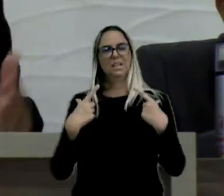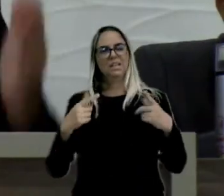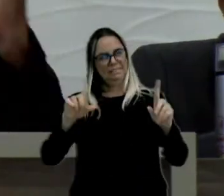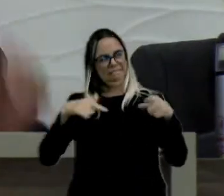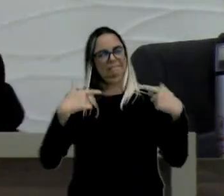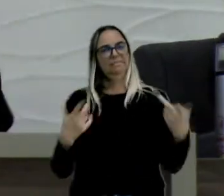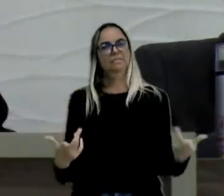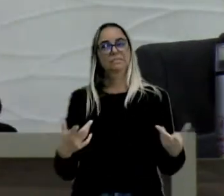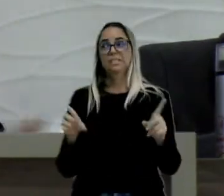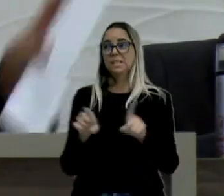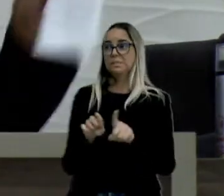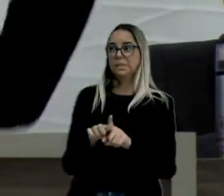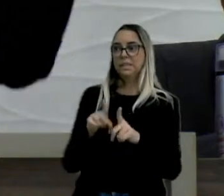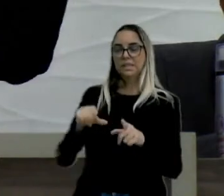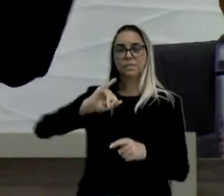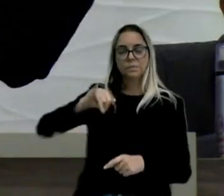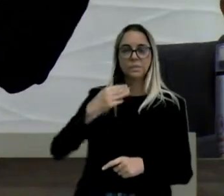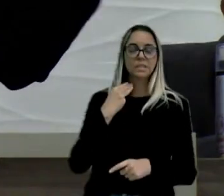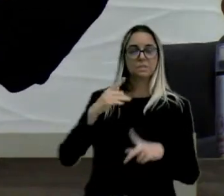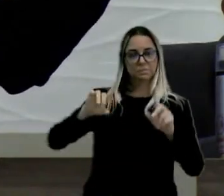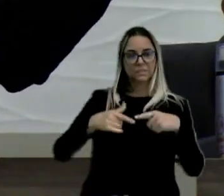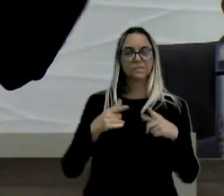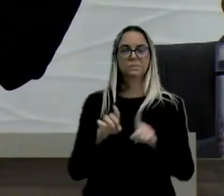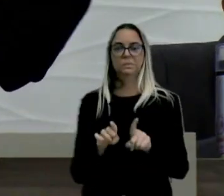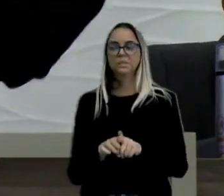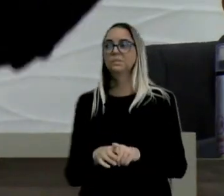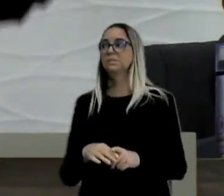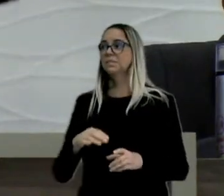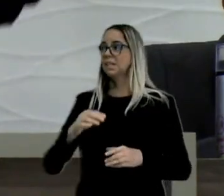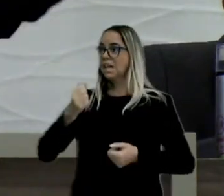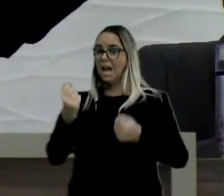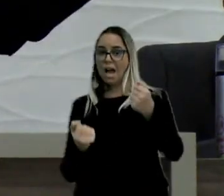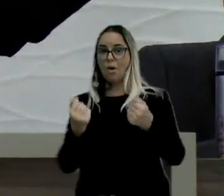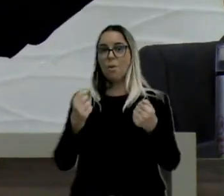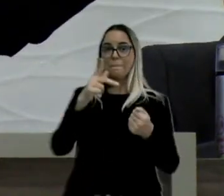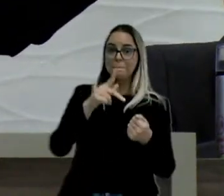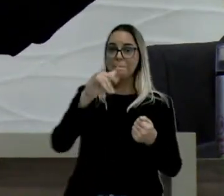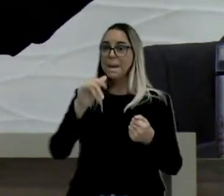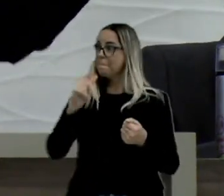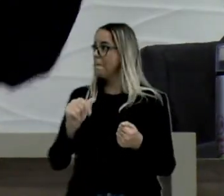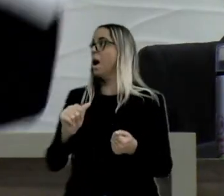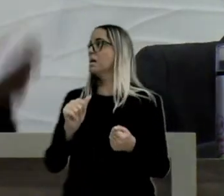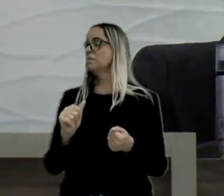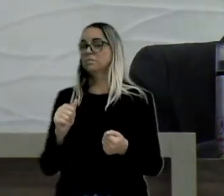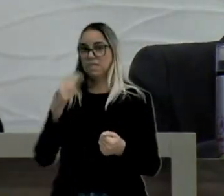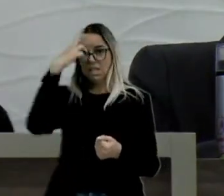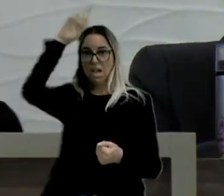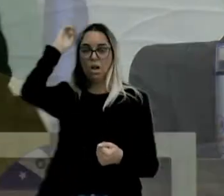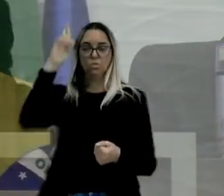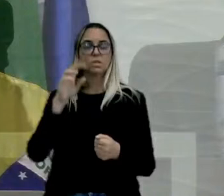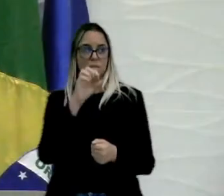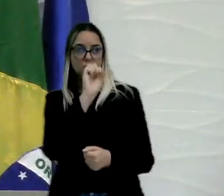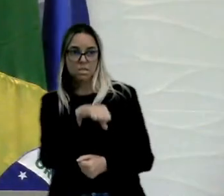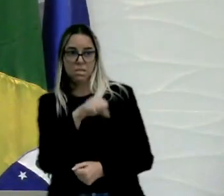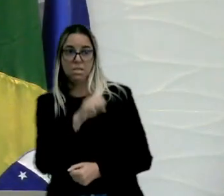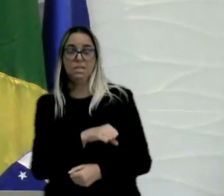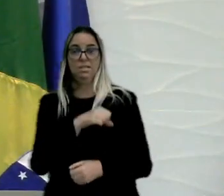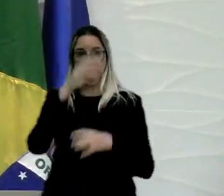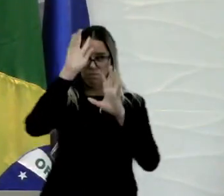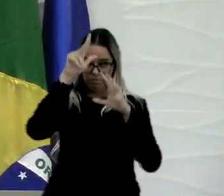fugiu discutindo o requerimento é carro pipa Rinaldo Vereador Rinaldo carro pipa que sen vossa excelência